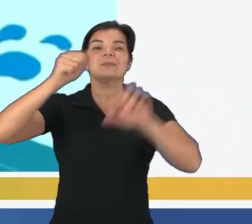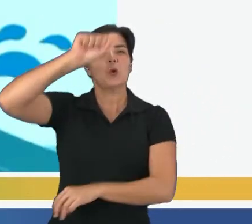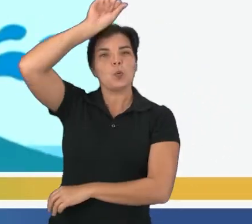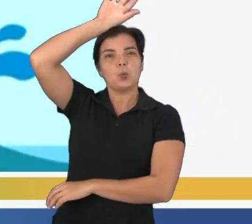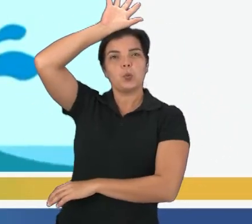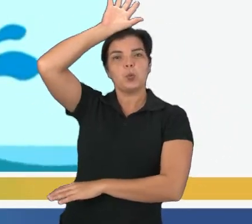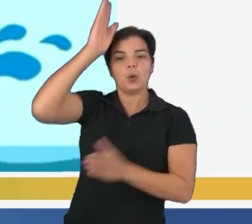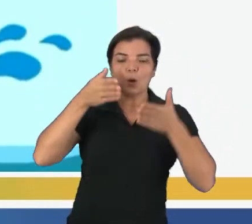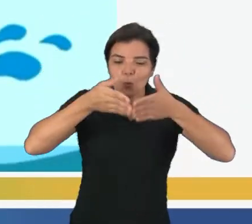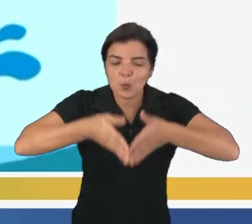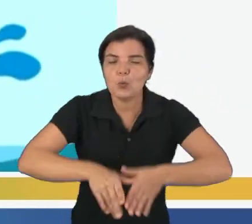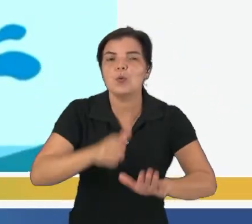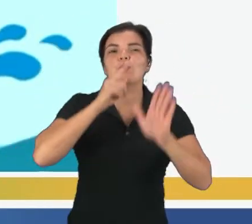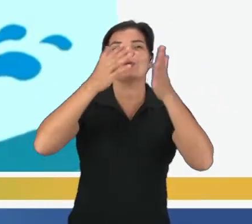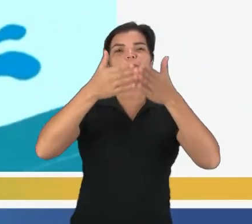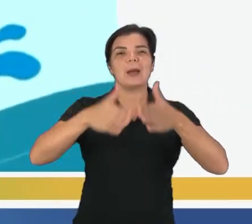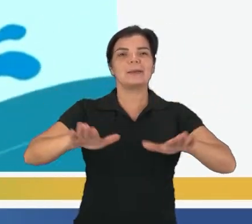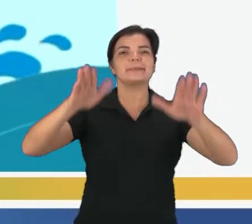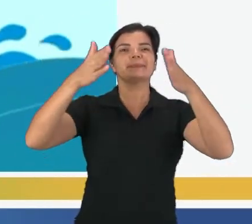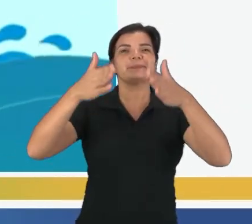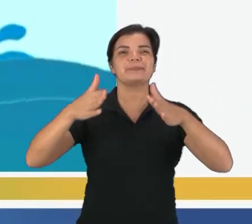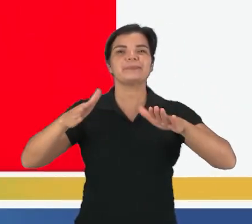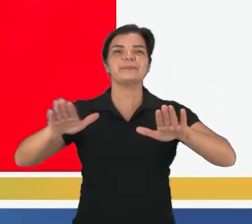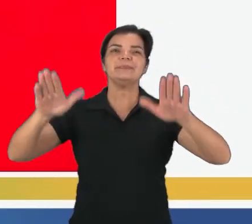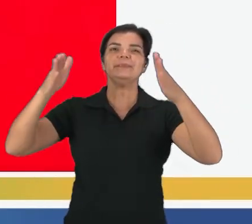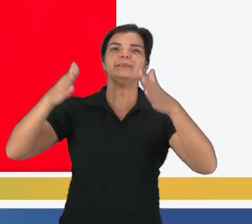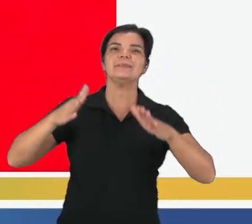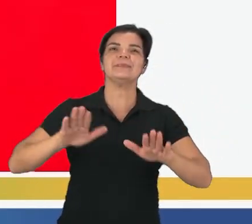ar. Baleia mergulha no mar.